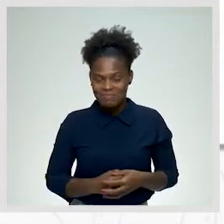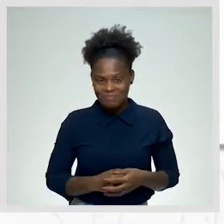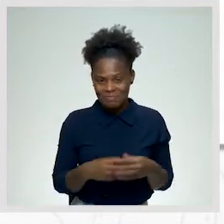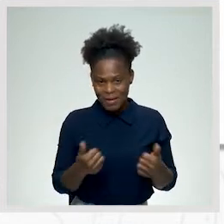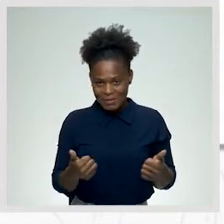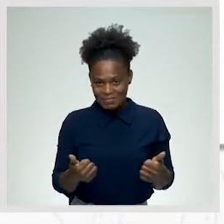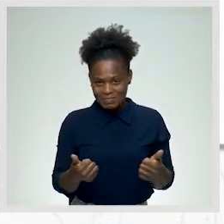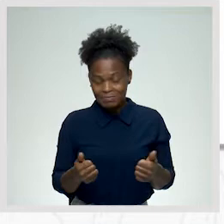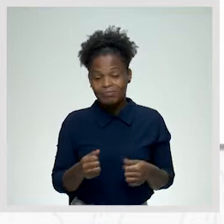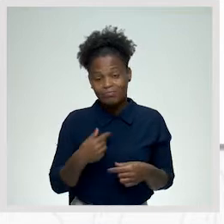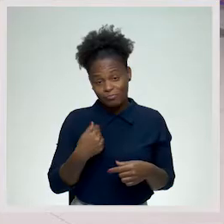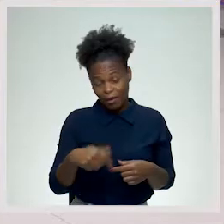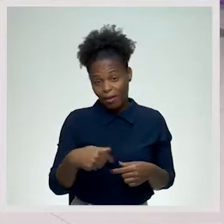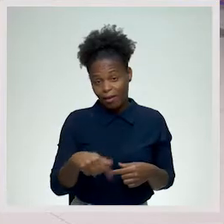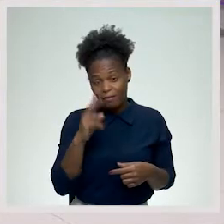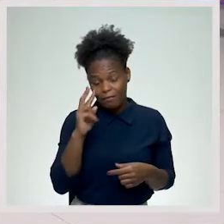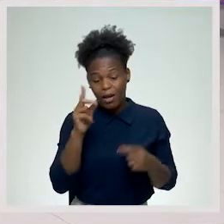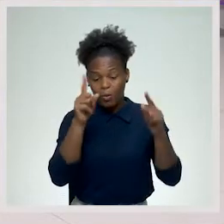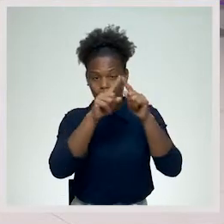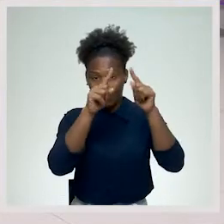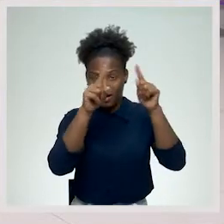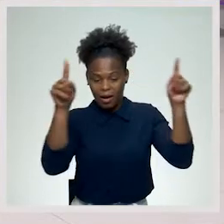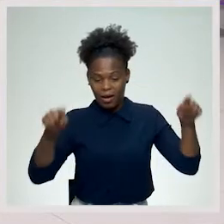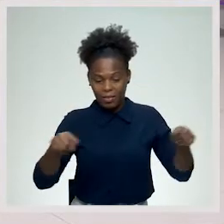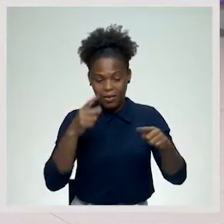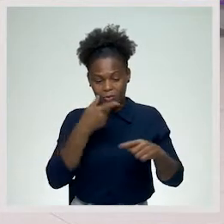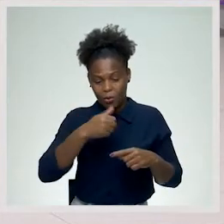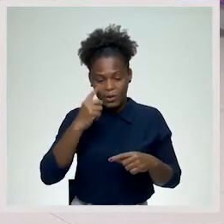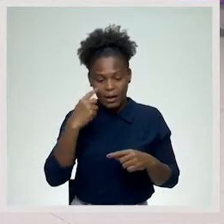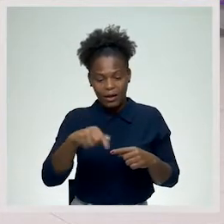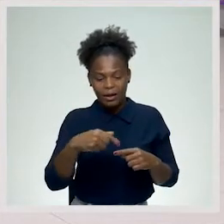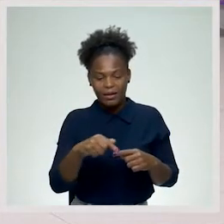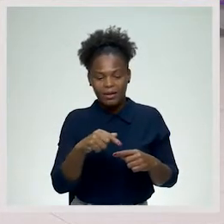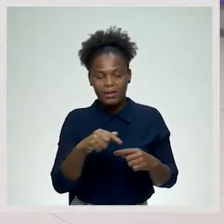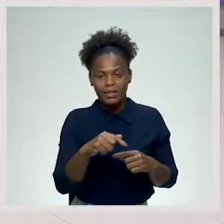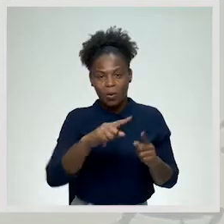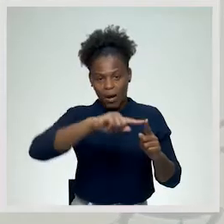bem? Temos, vamos ver no quadro, temos o arco